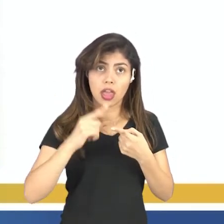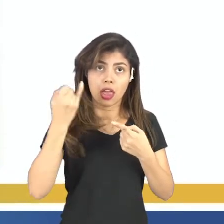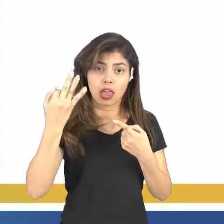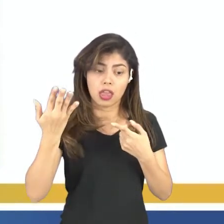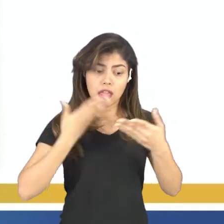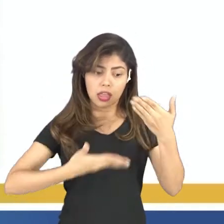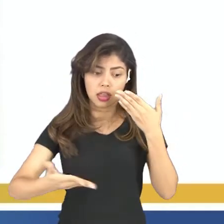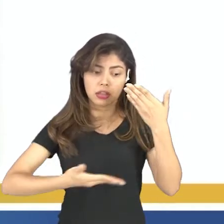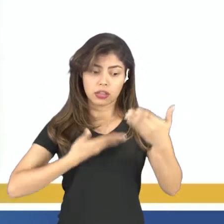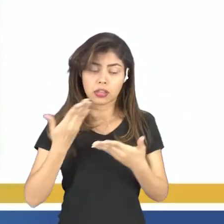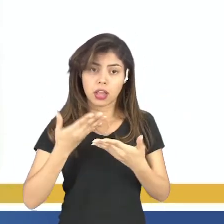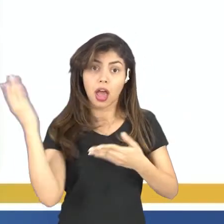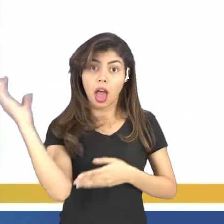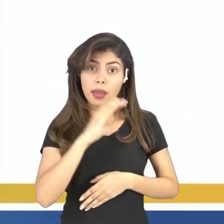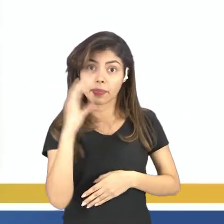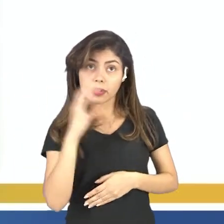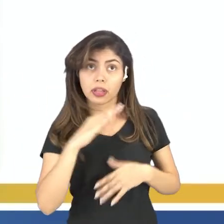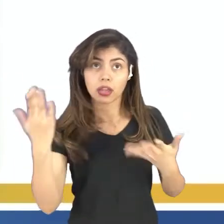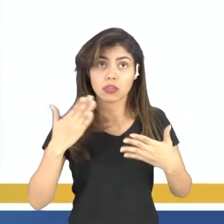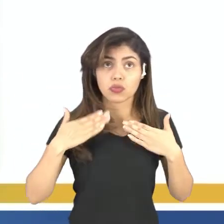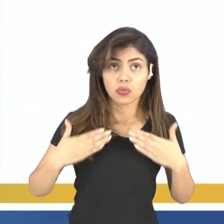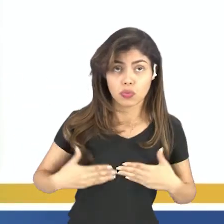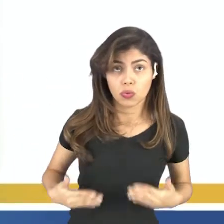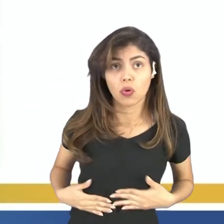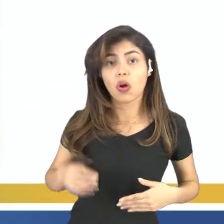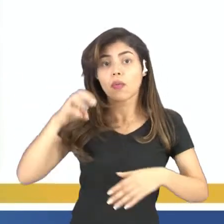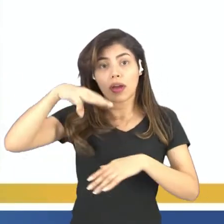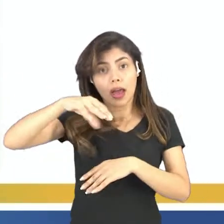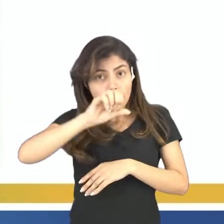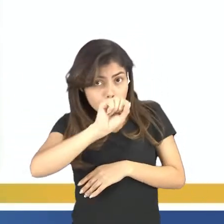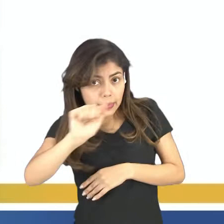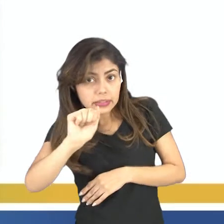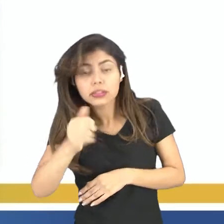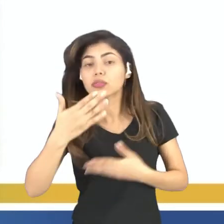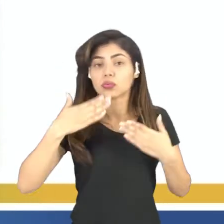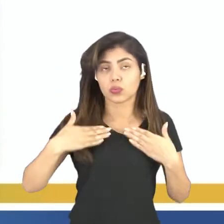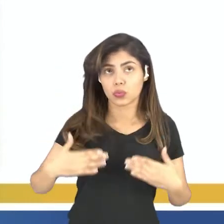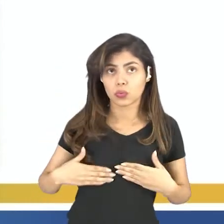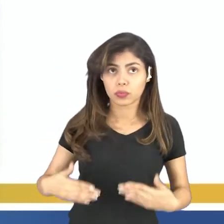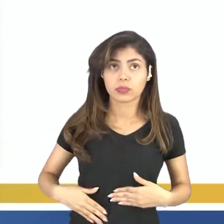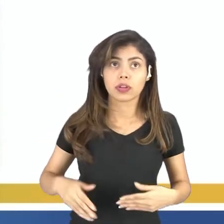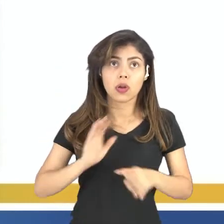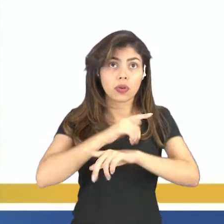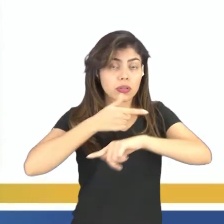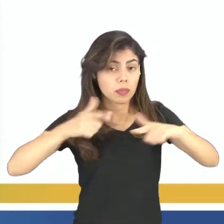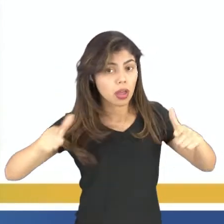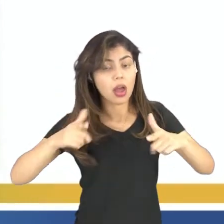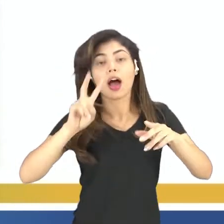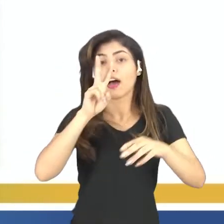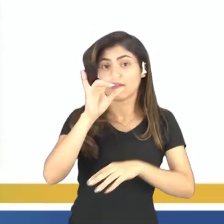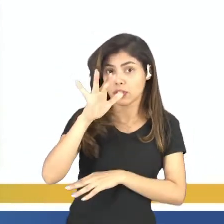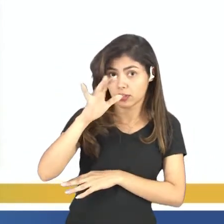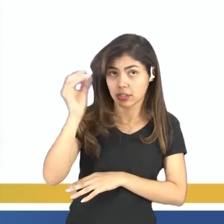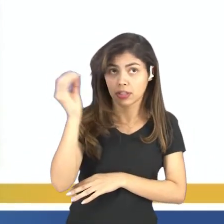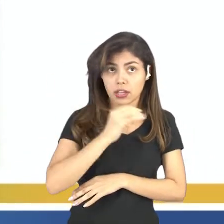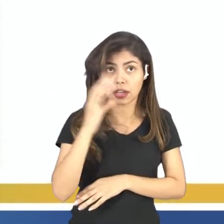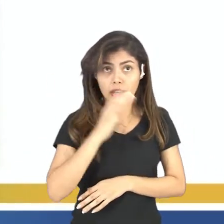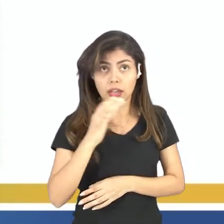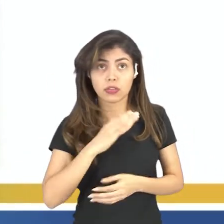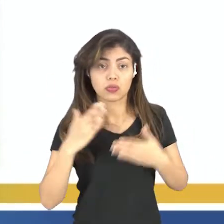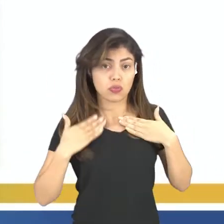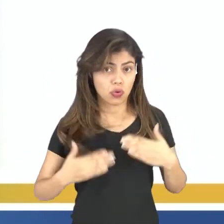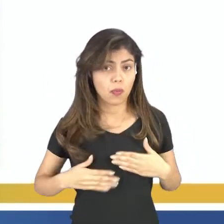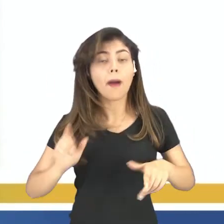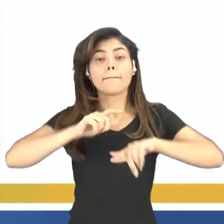assume duas formas fundamentais designadas por energia cinética, que é a energia associada ao movimento, tá?